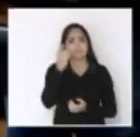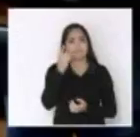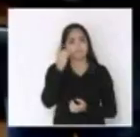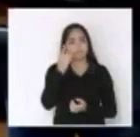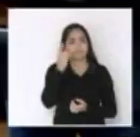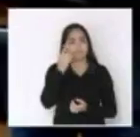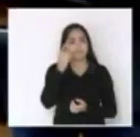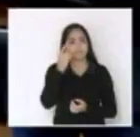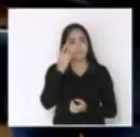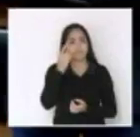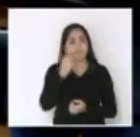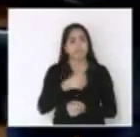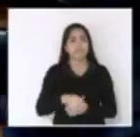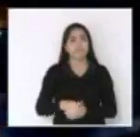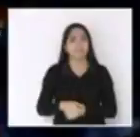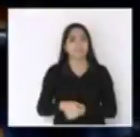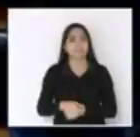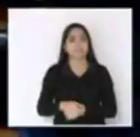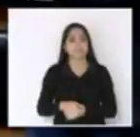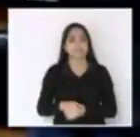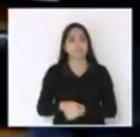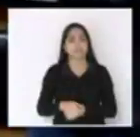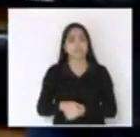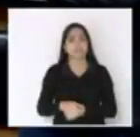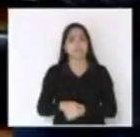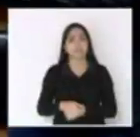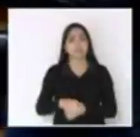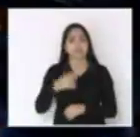Natalino Lázari, é uma grande honra.